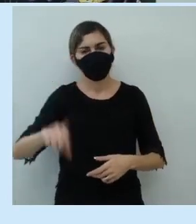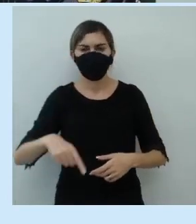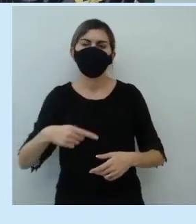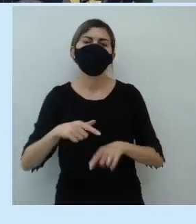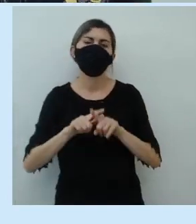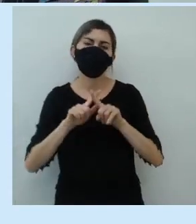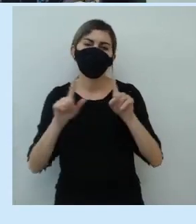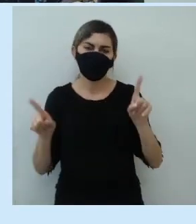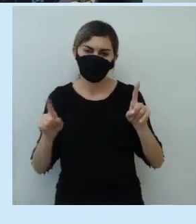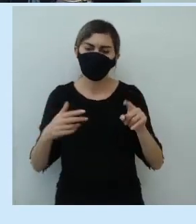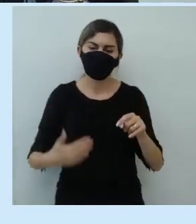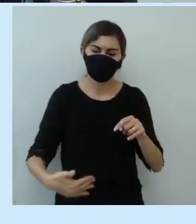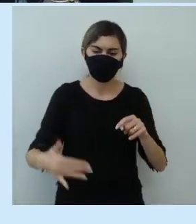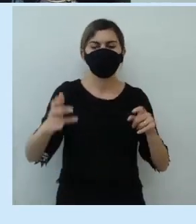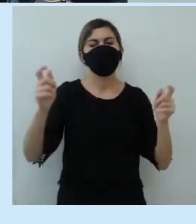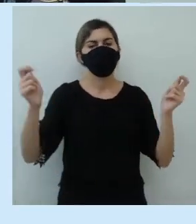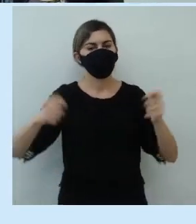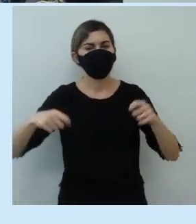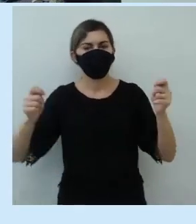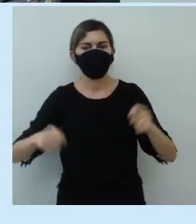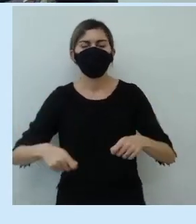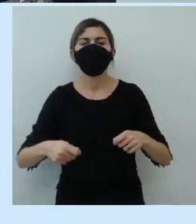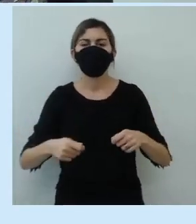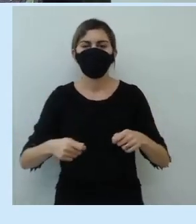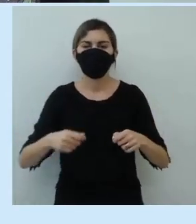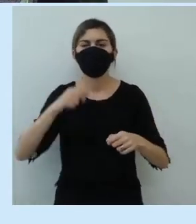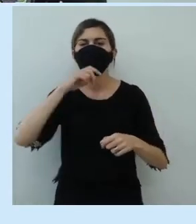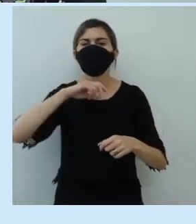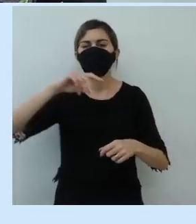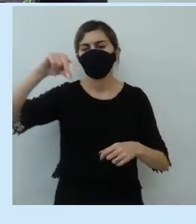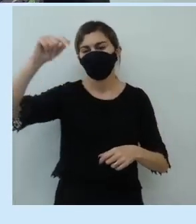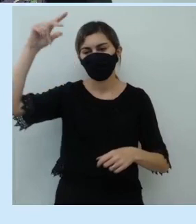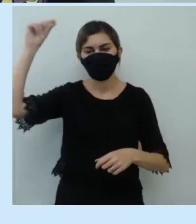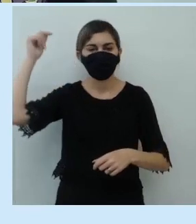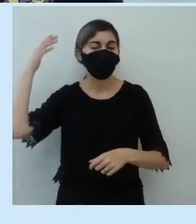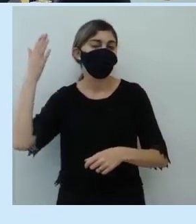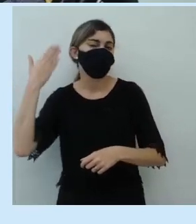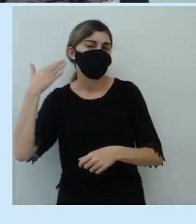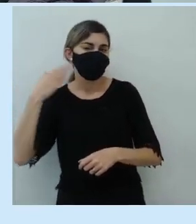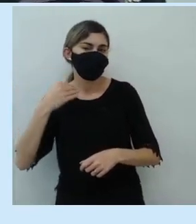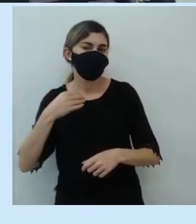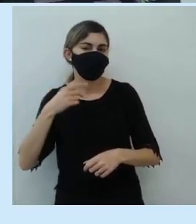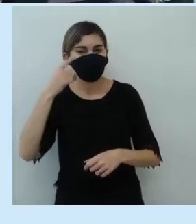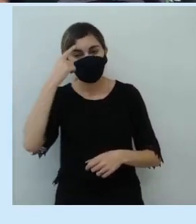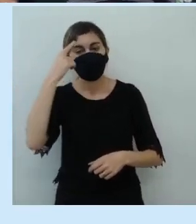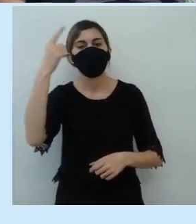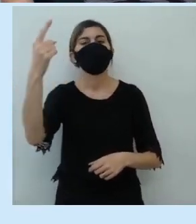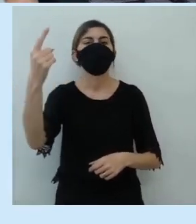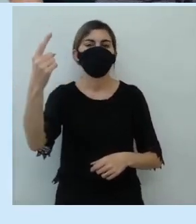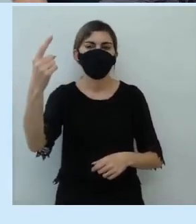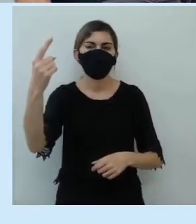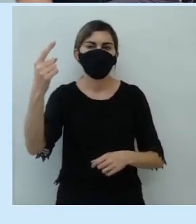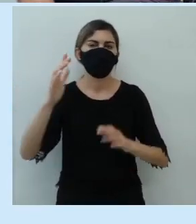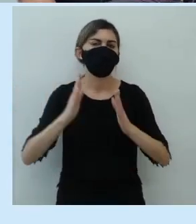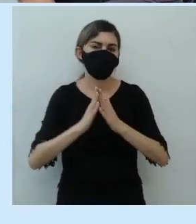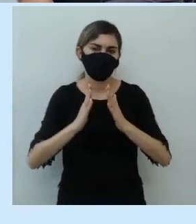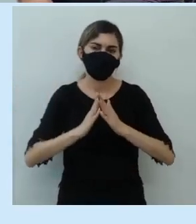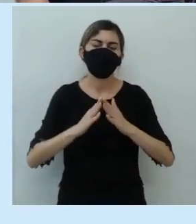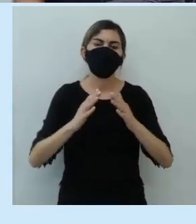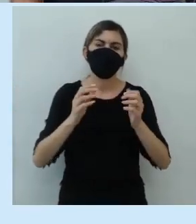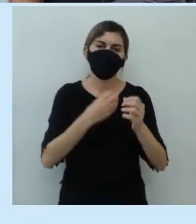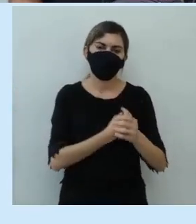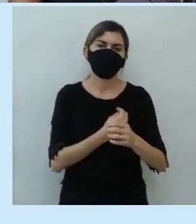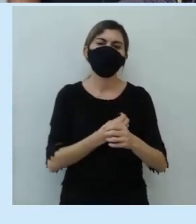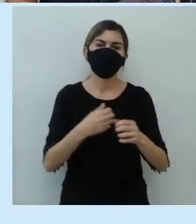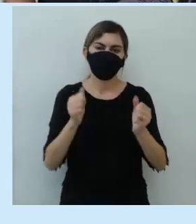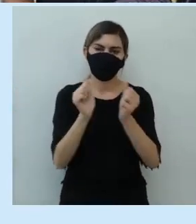mas vai dar para pôr os velhos tempos em dia. Você já está supondo, né, que eles já moraram juntos, já viveram